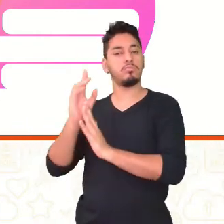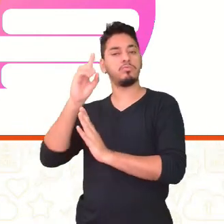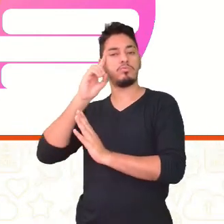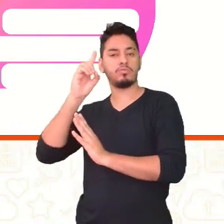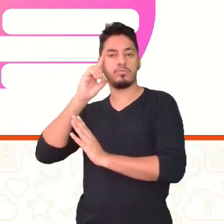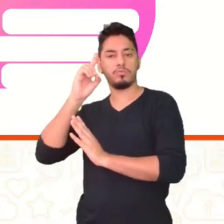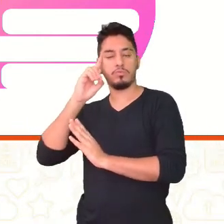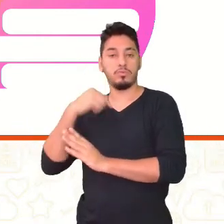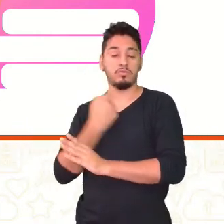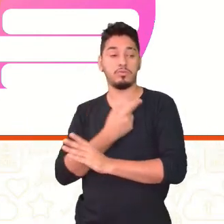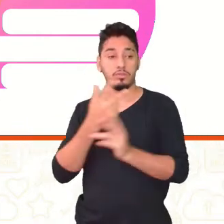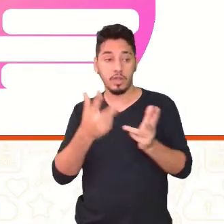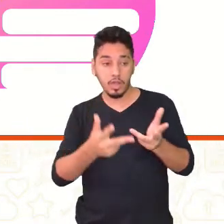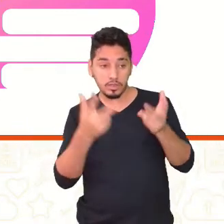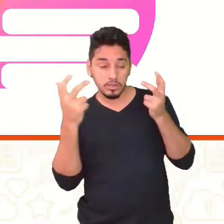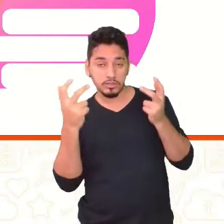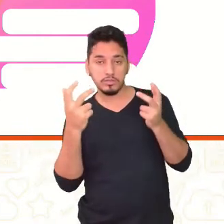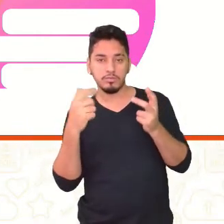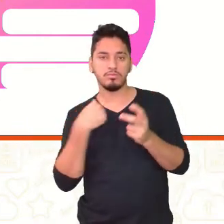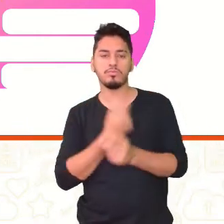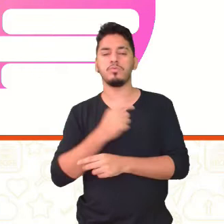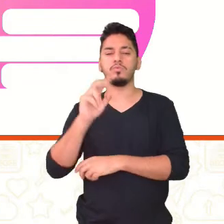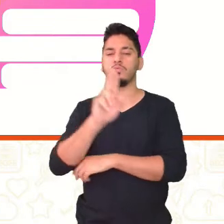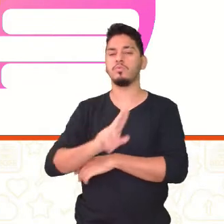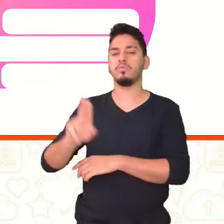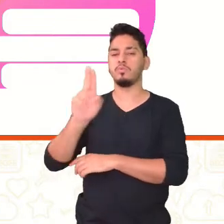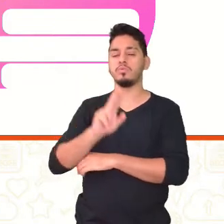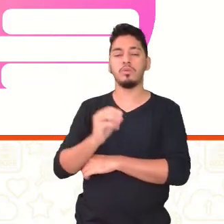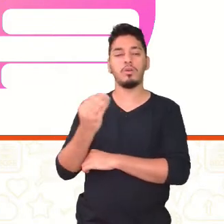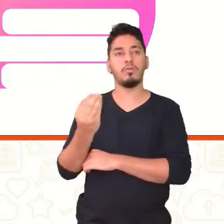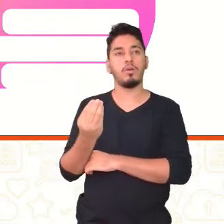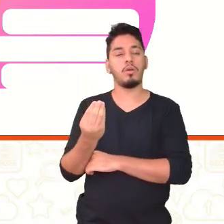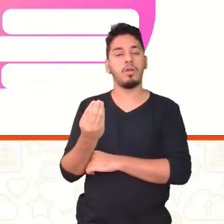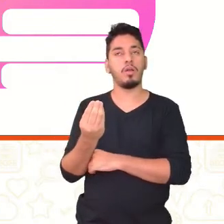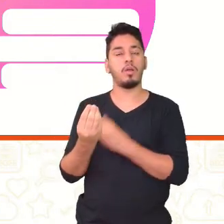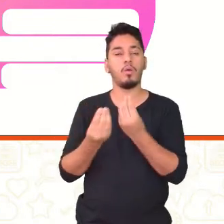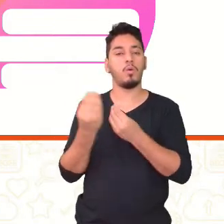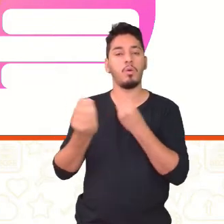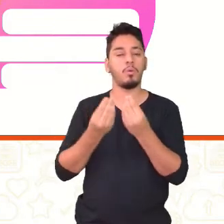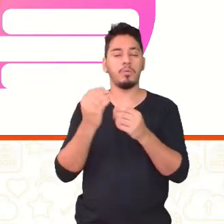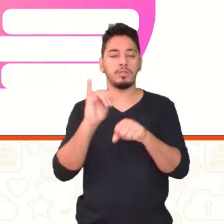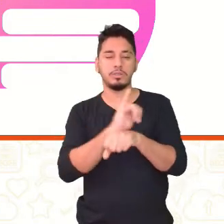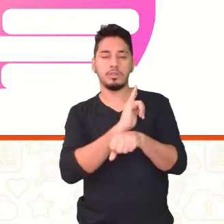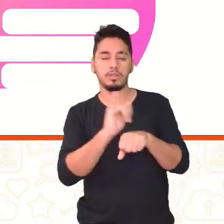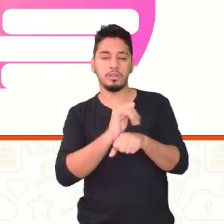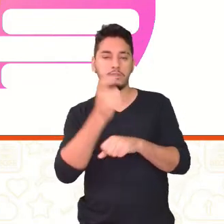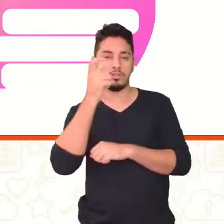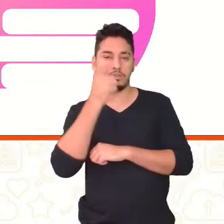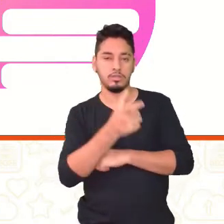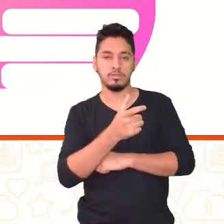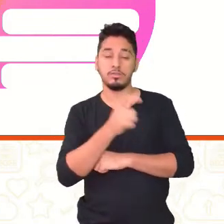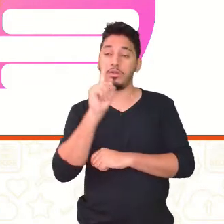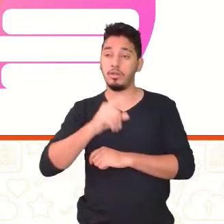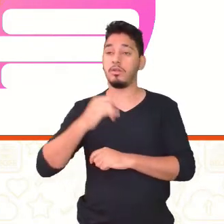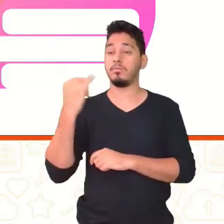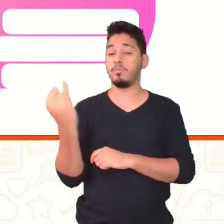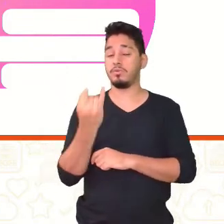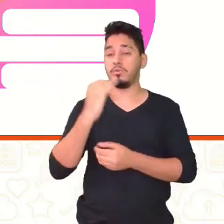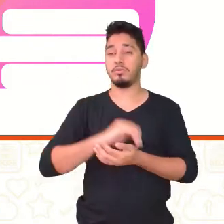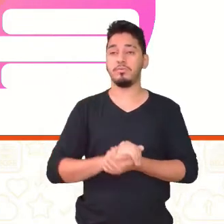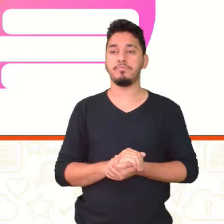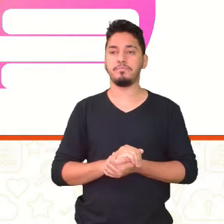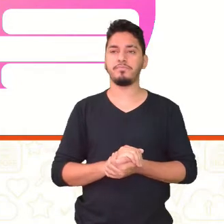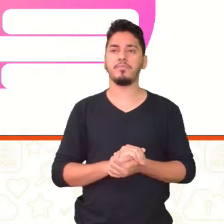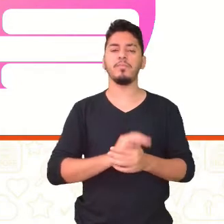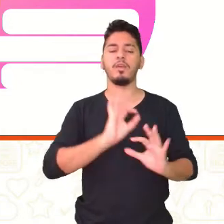e a gente ficar atento para a gente utilizá-los como mecanismos de interesse. Então, importante também esses fatores contextuais.